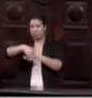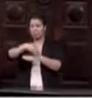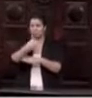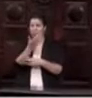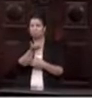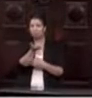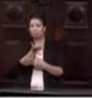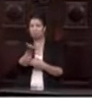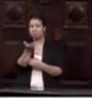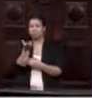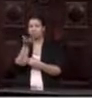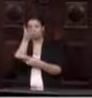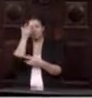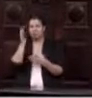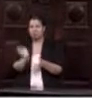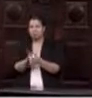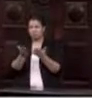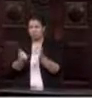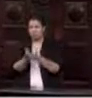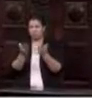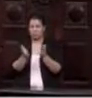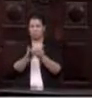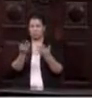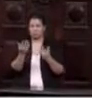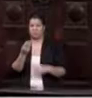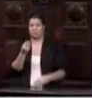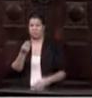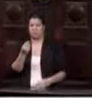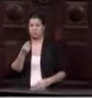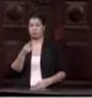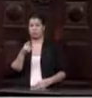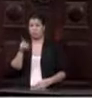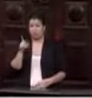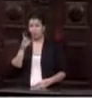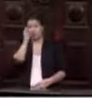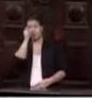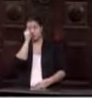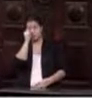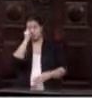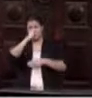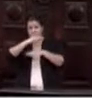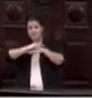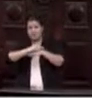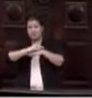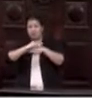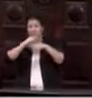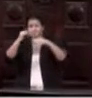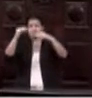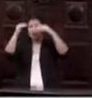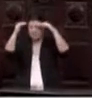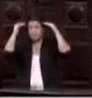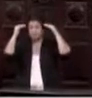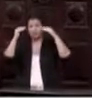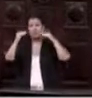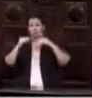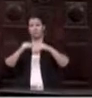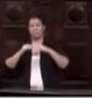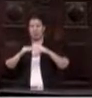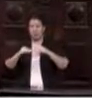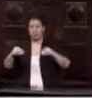da capital do estado, dormindo debaixo de marquises em cima de folhas de